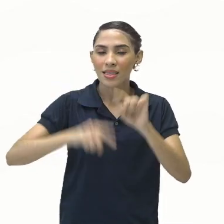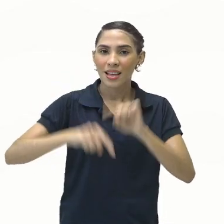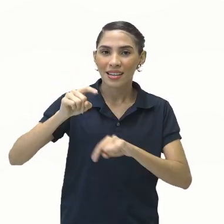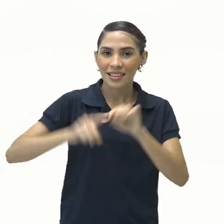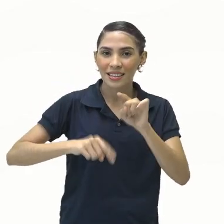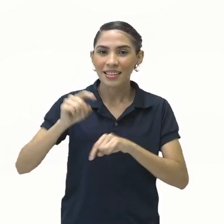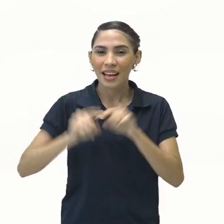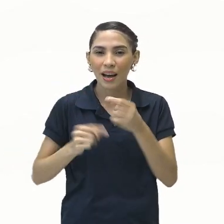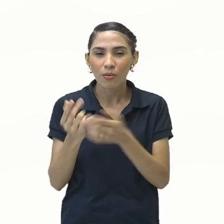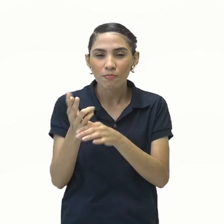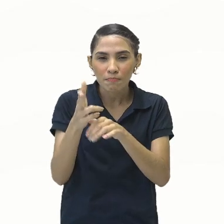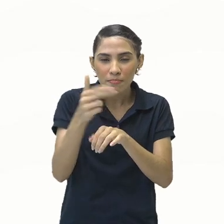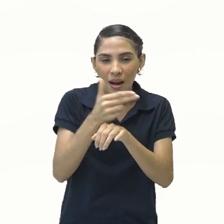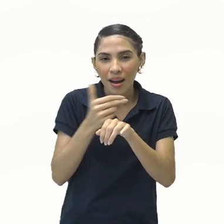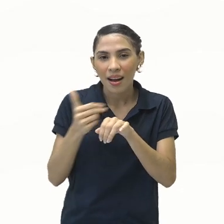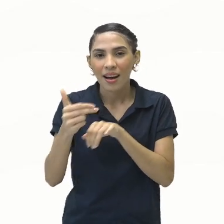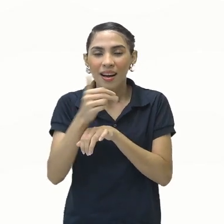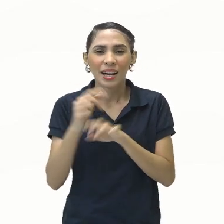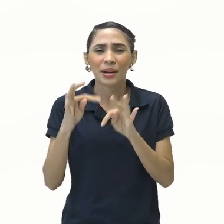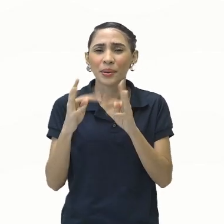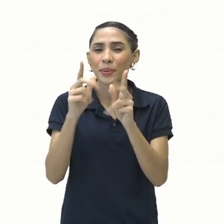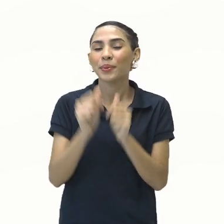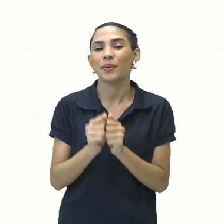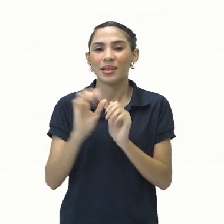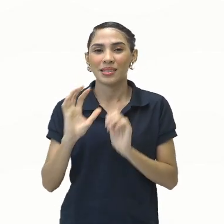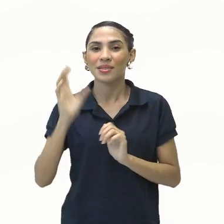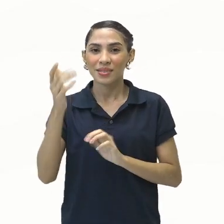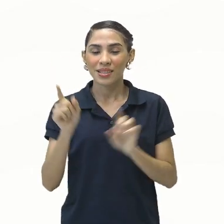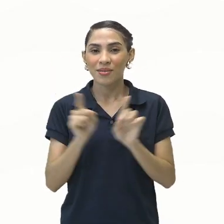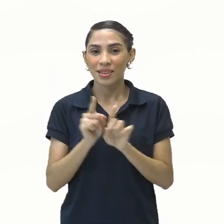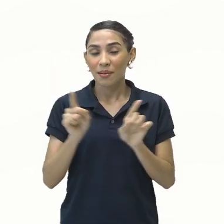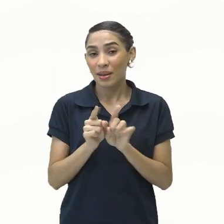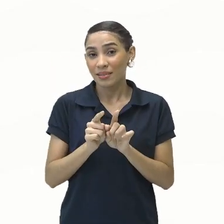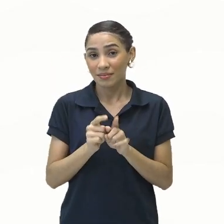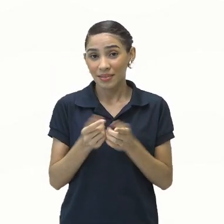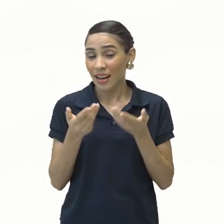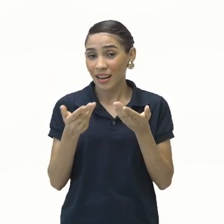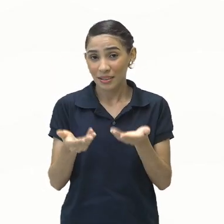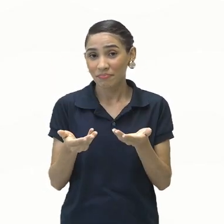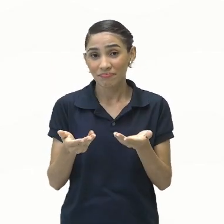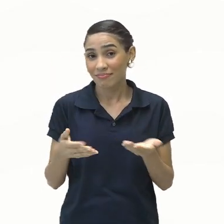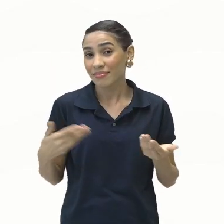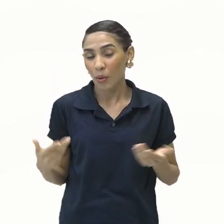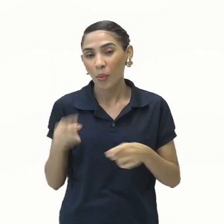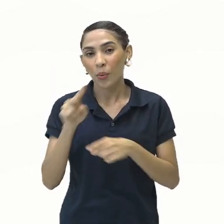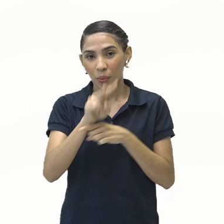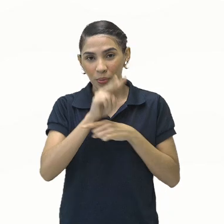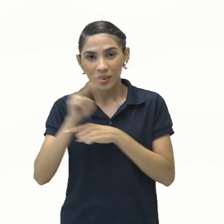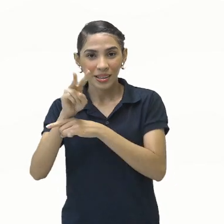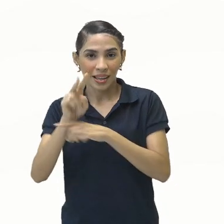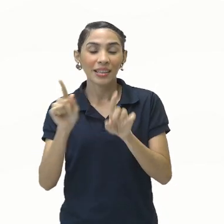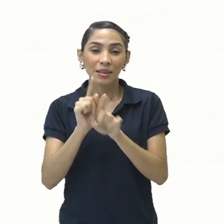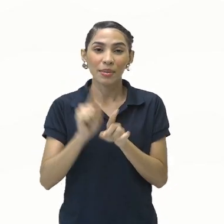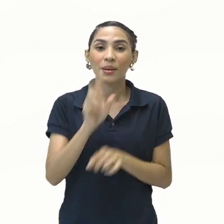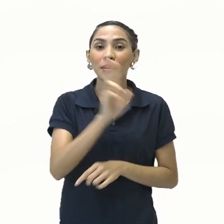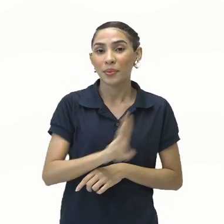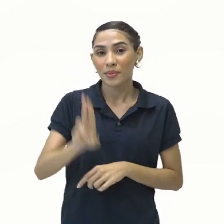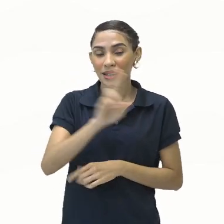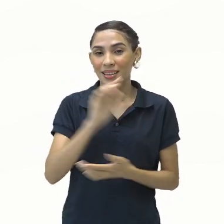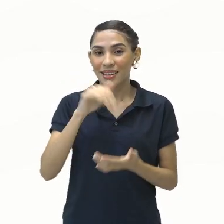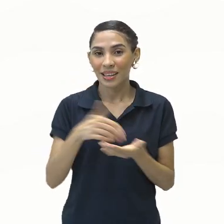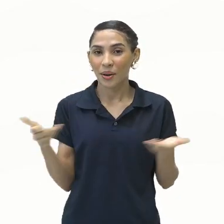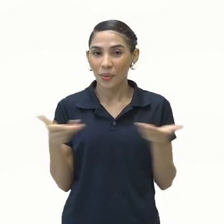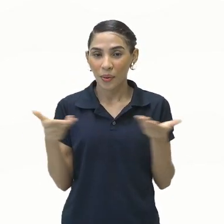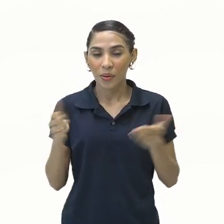com ferramentas, né, todas essas situações ali que estão ali, estão sendo preservadas e que estão sendo utilizadas até